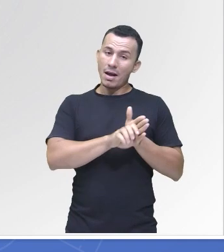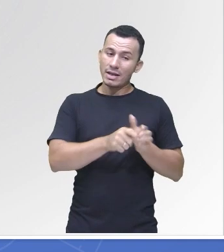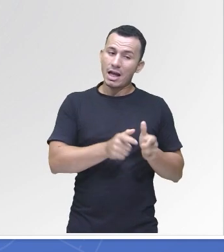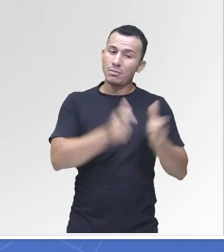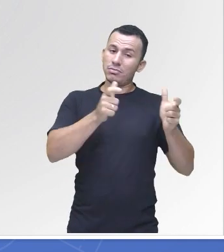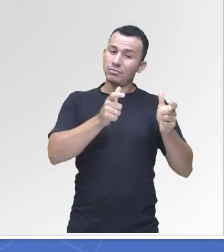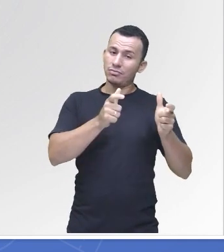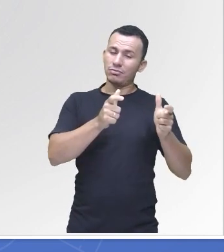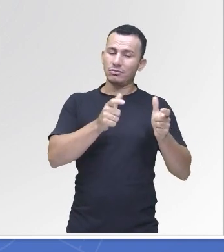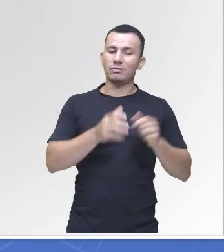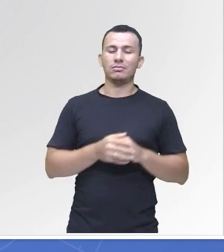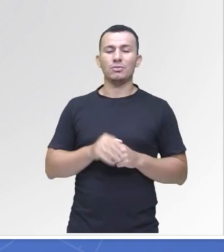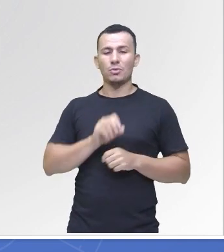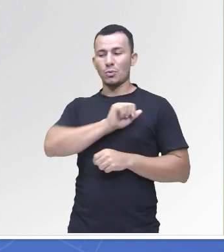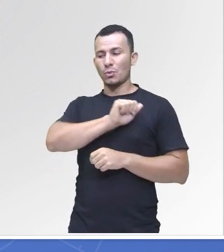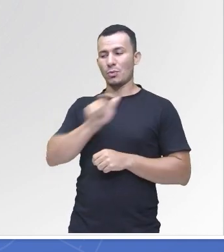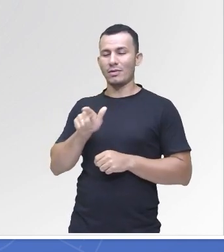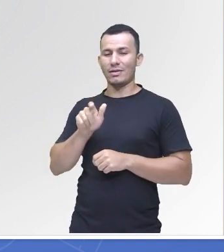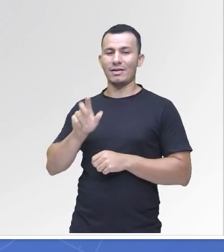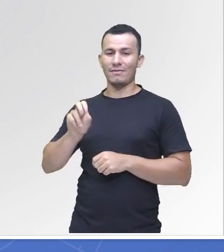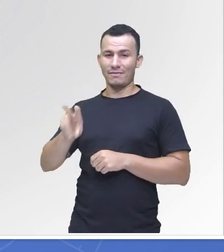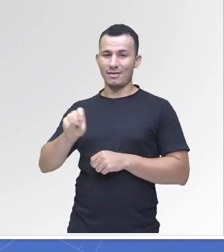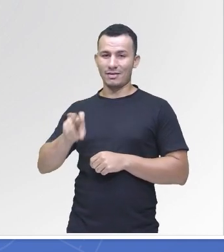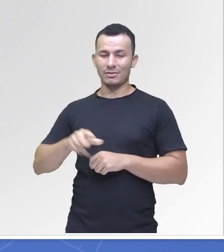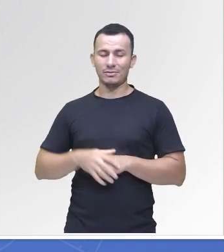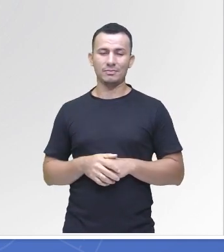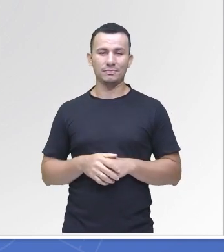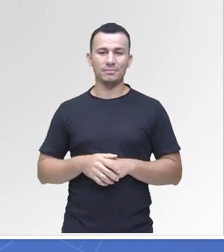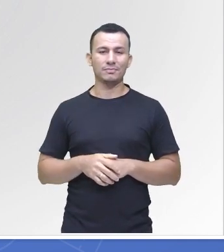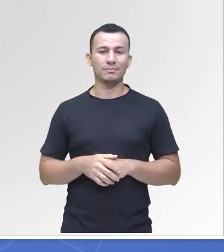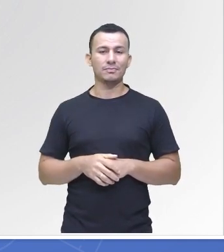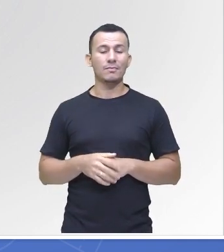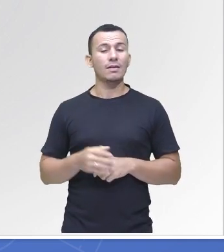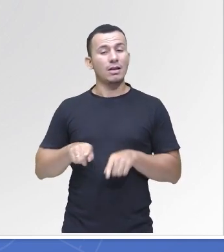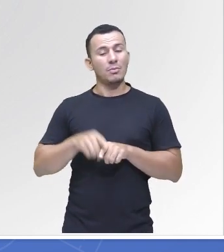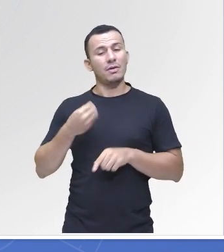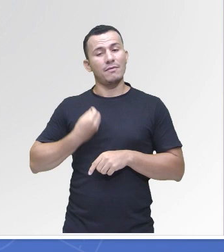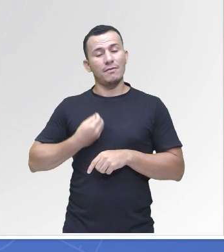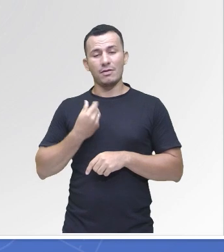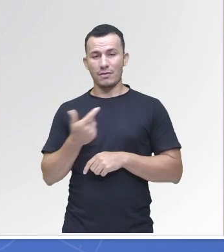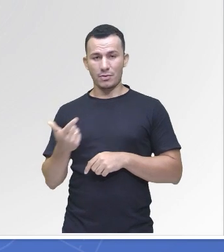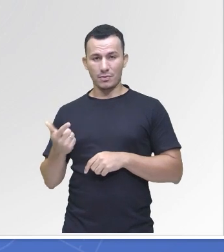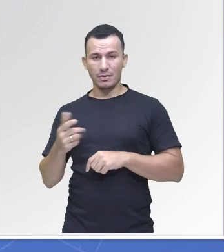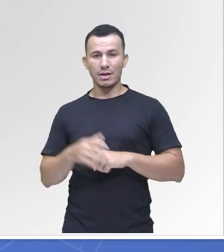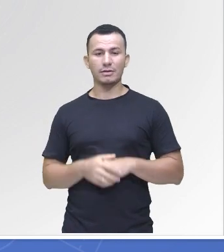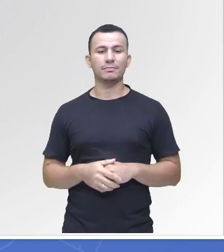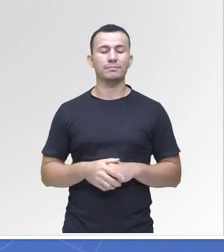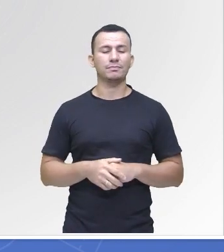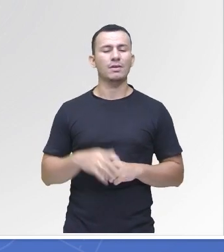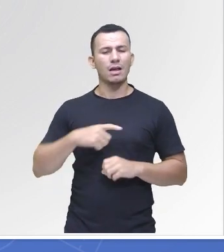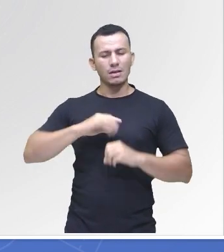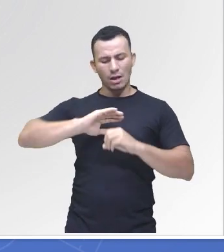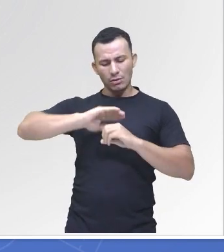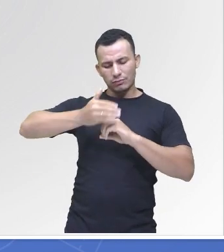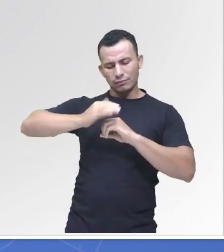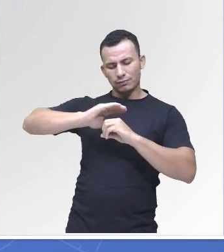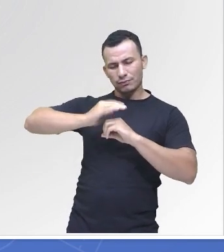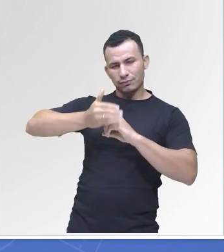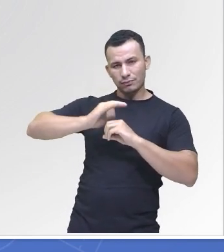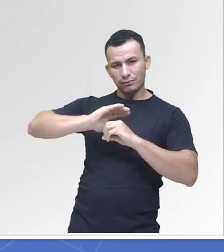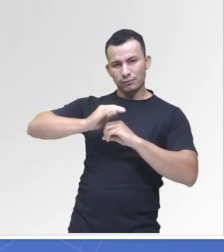são seres vivos também. C. São formados por uma carapaça proteica que envolve o